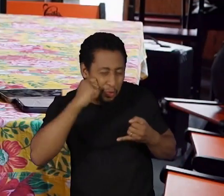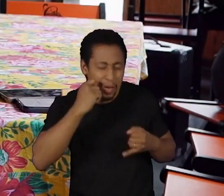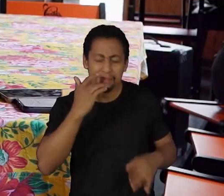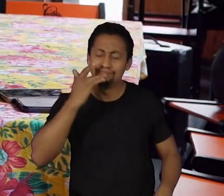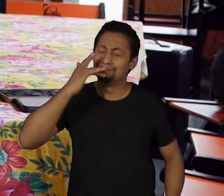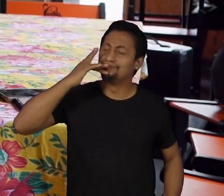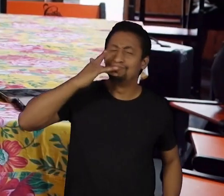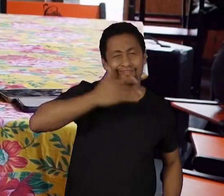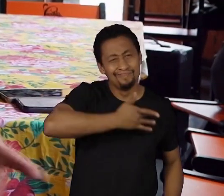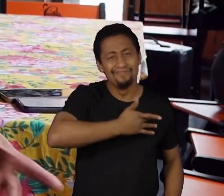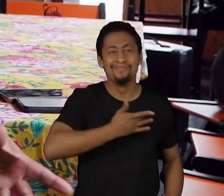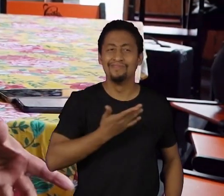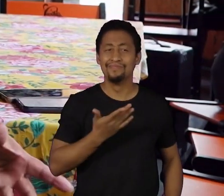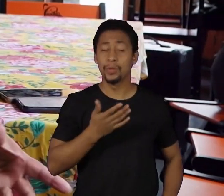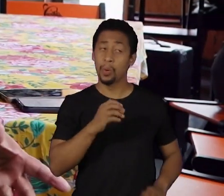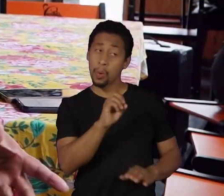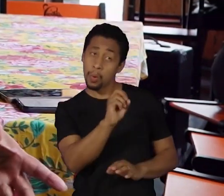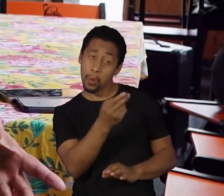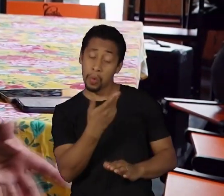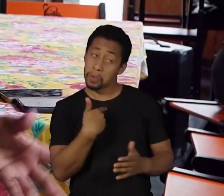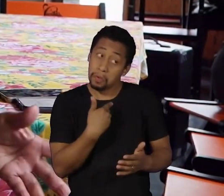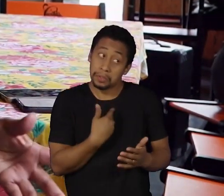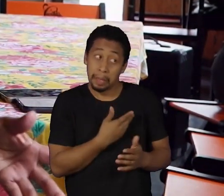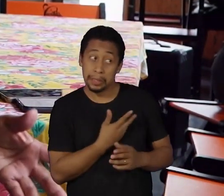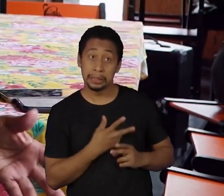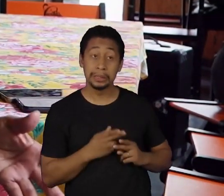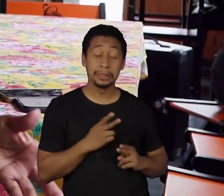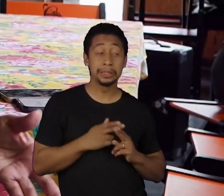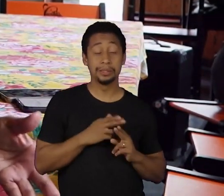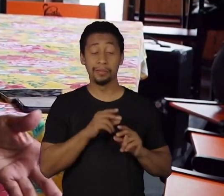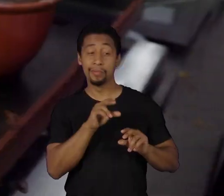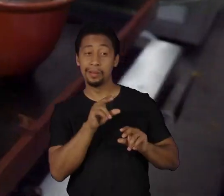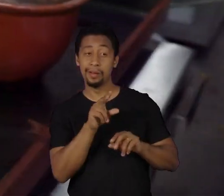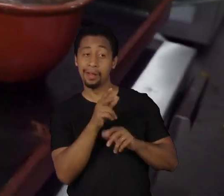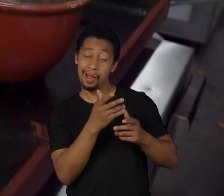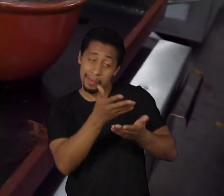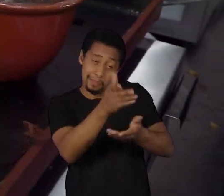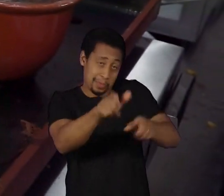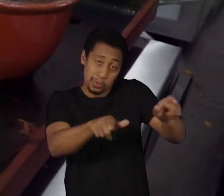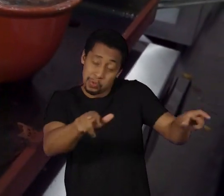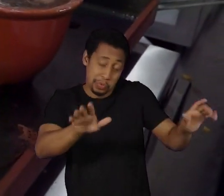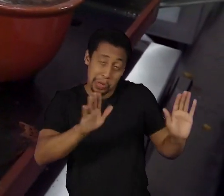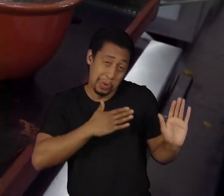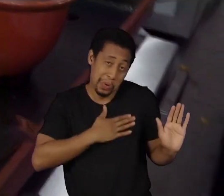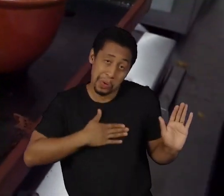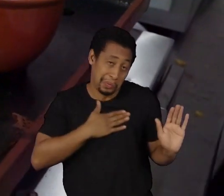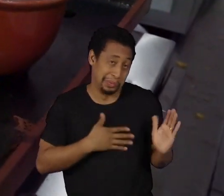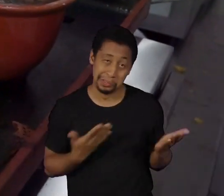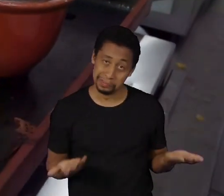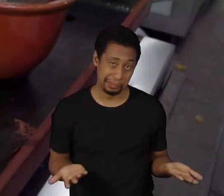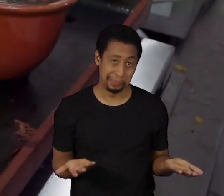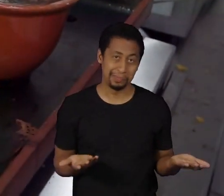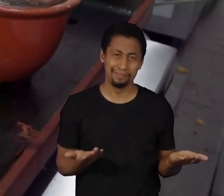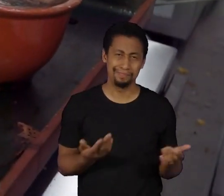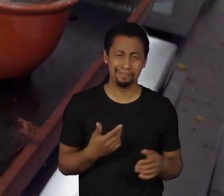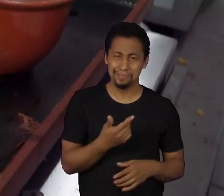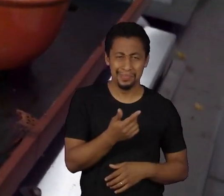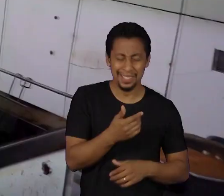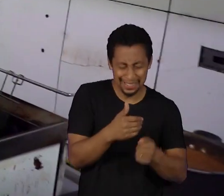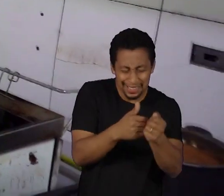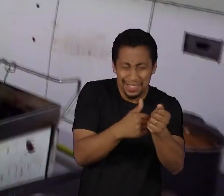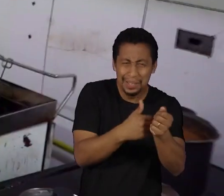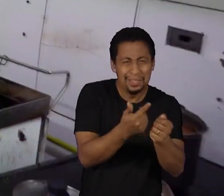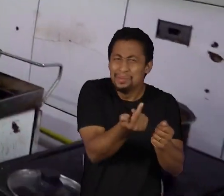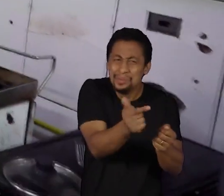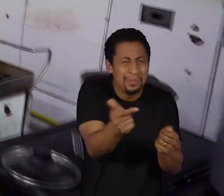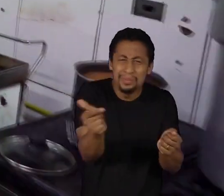Ou eu engano bem, mas o pessoal gosta. Não, não tem segredo.